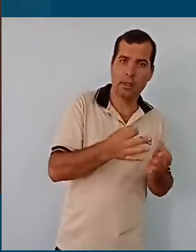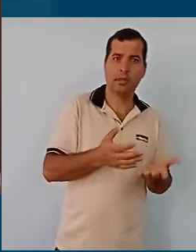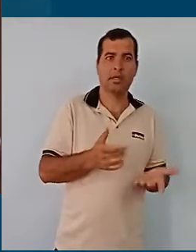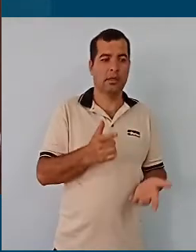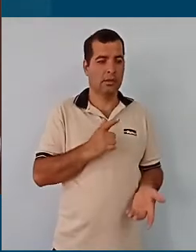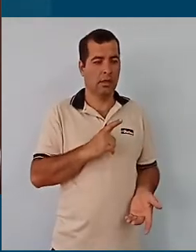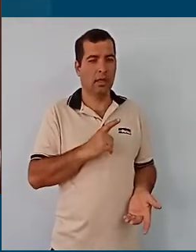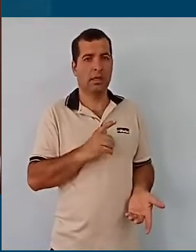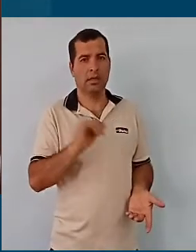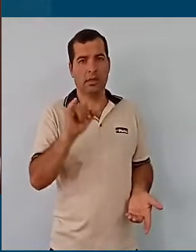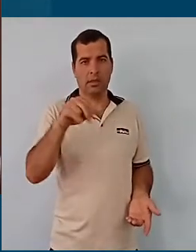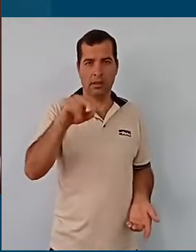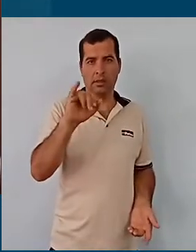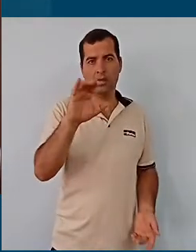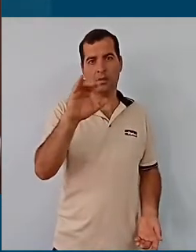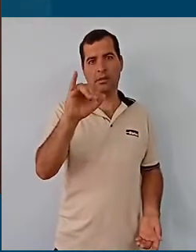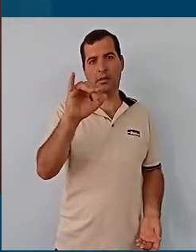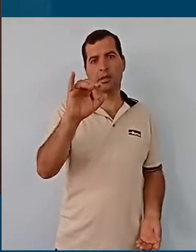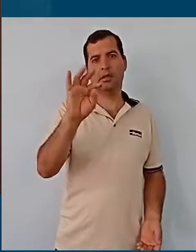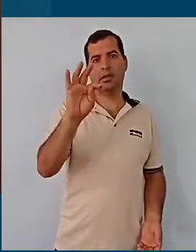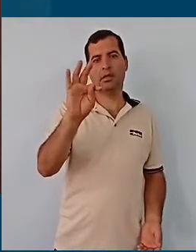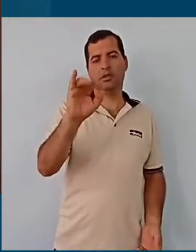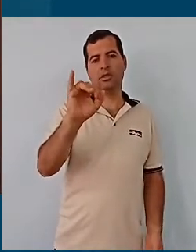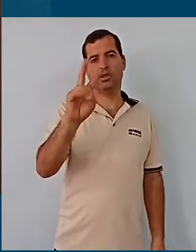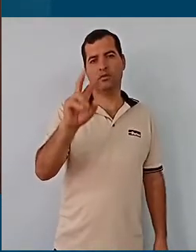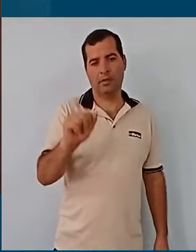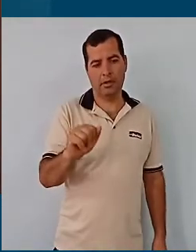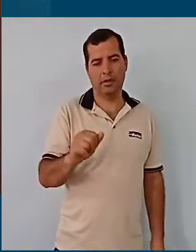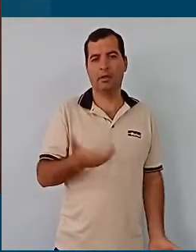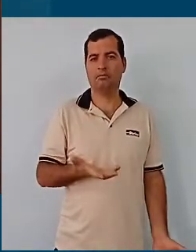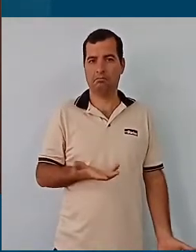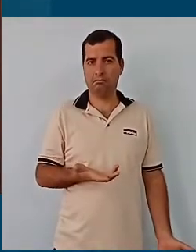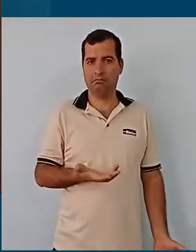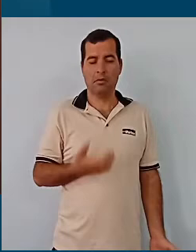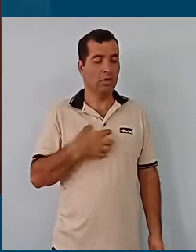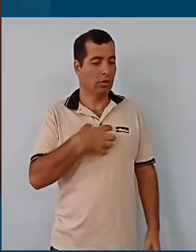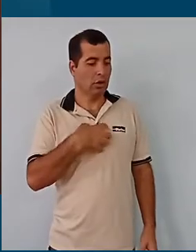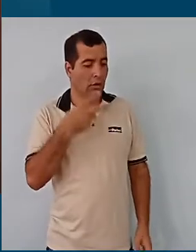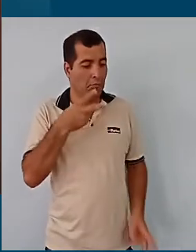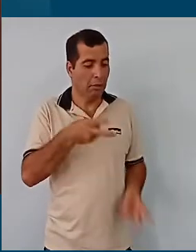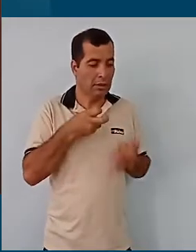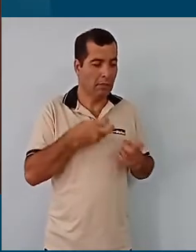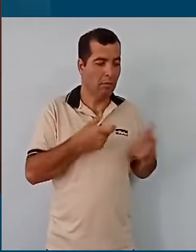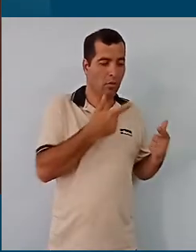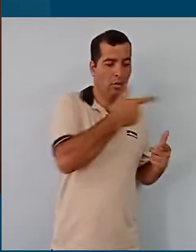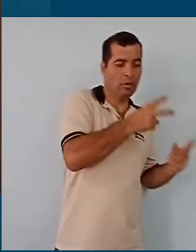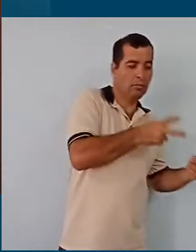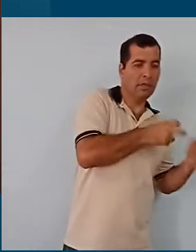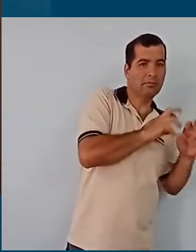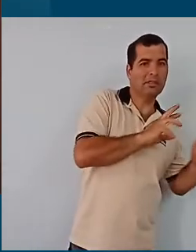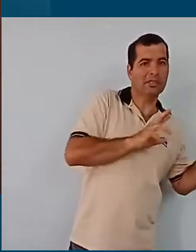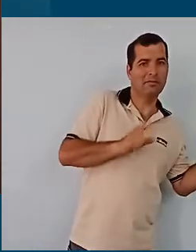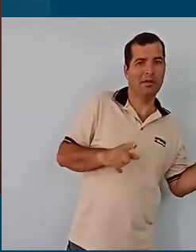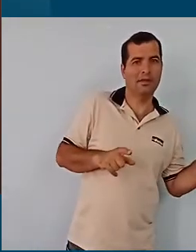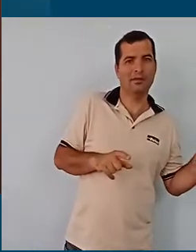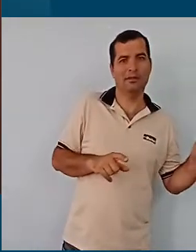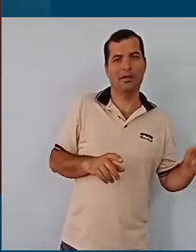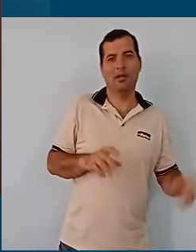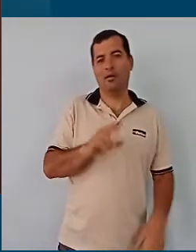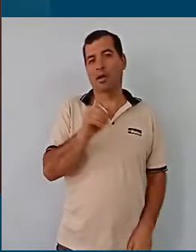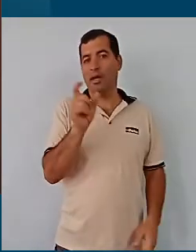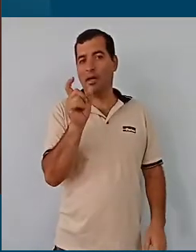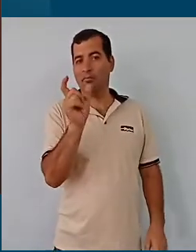iniciativa. Então, é melhor não adjetivar, porque um olha de um jeito e o outro olha do outro, e a gente corre o risco de colocar